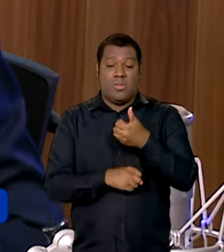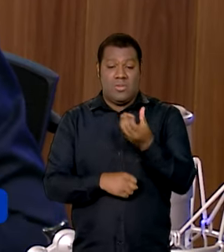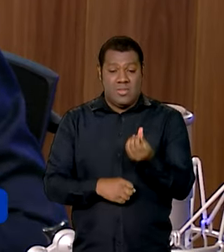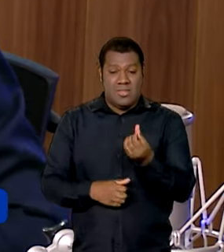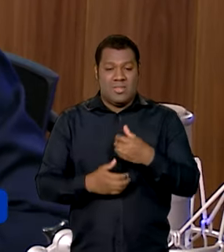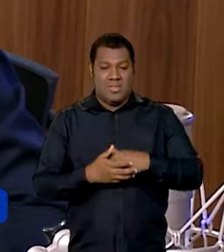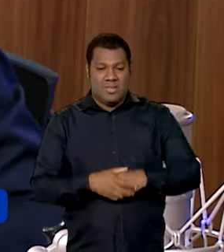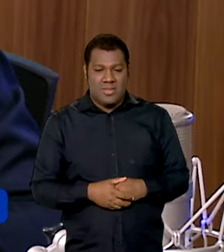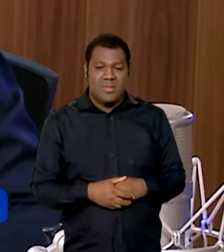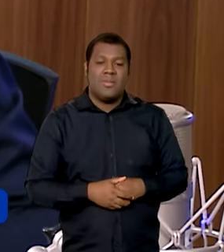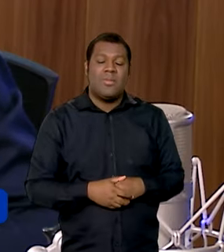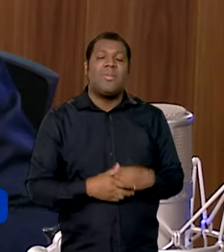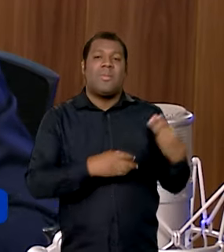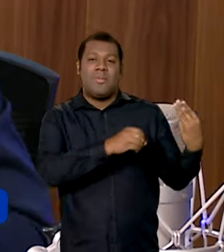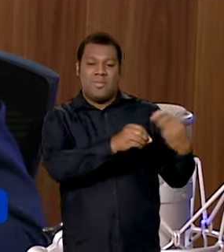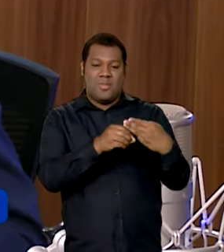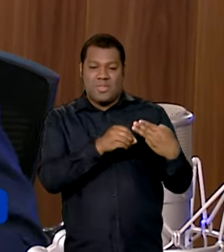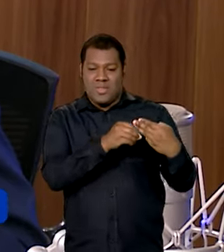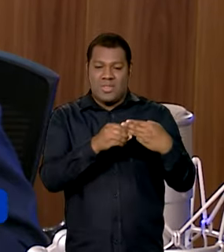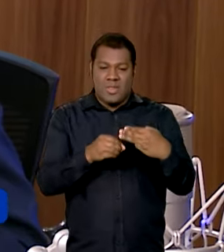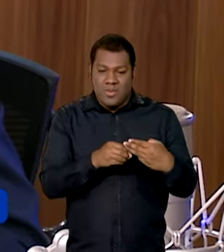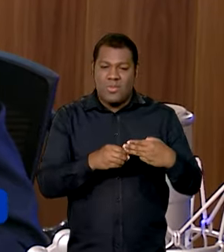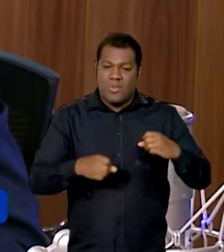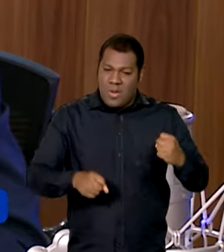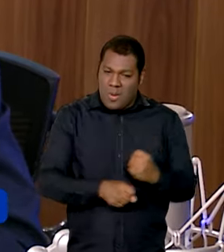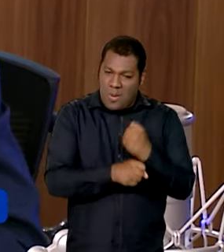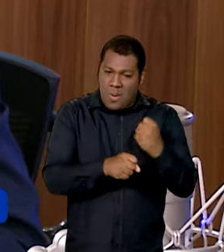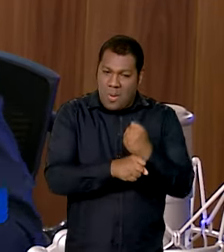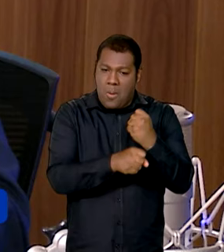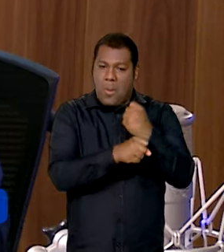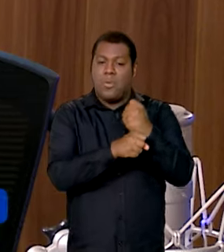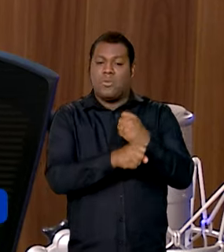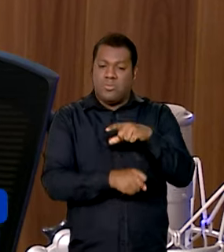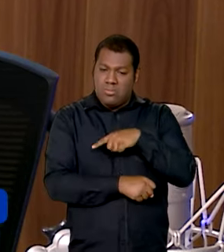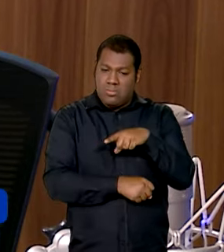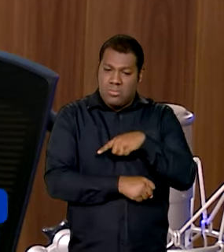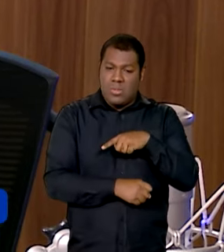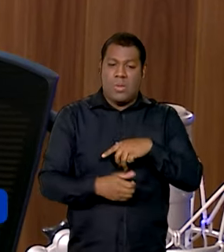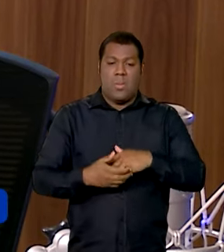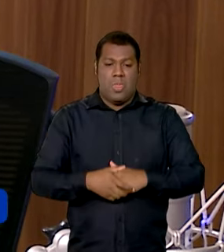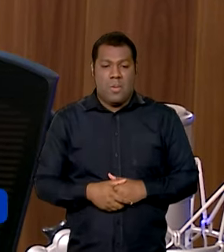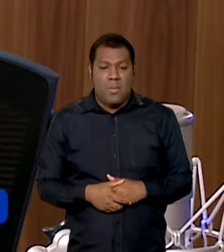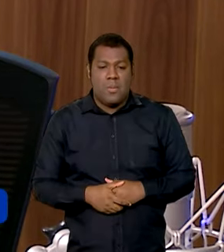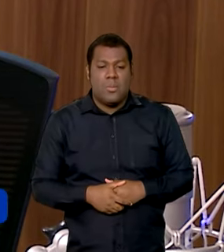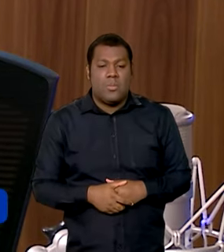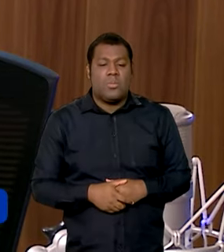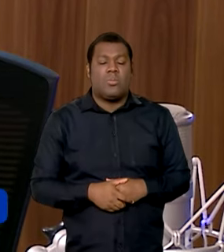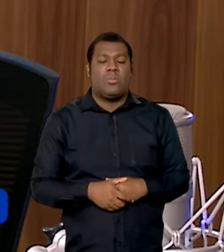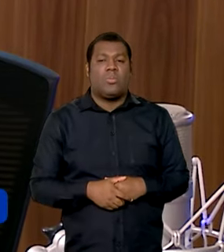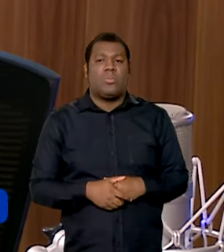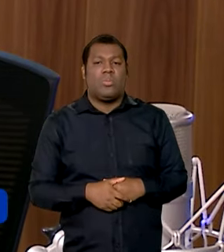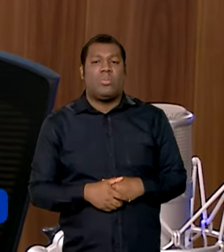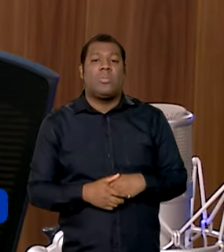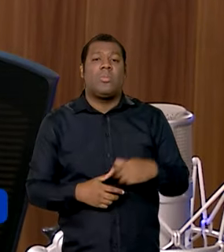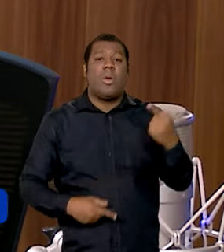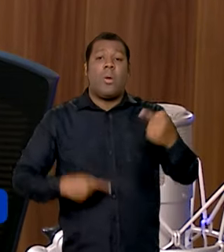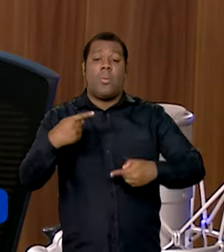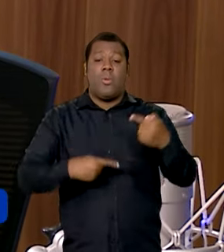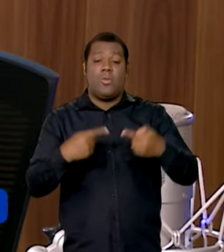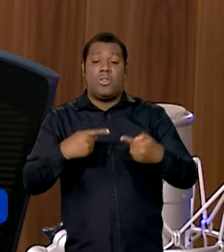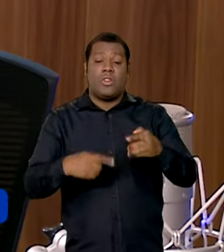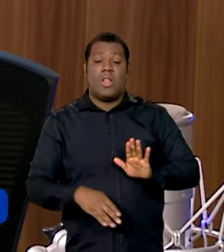do Estado tem obras né acontecendo nos 16 municípios e também tem eh política de